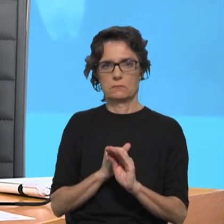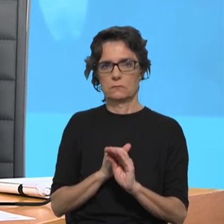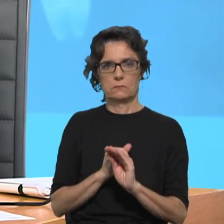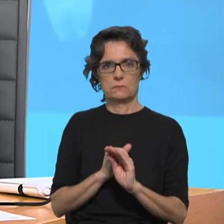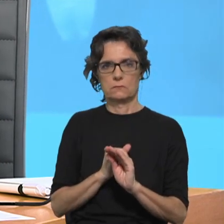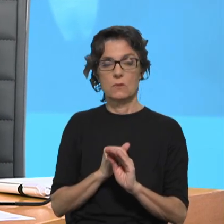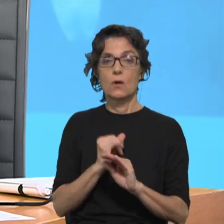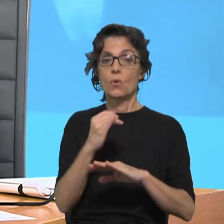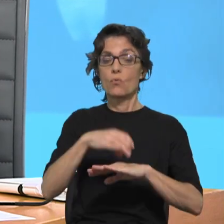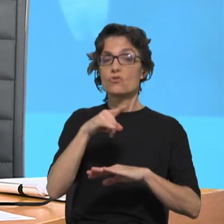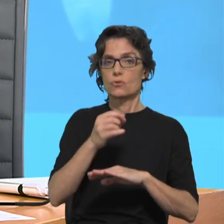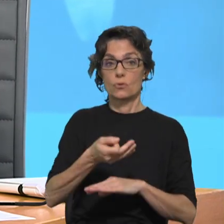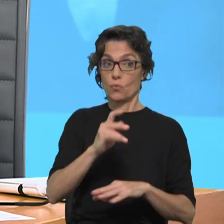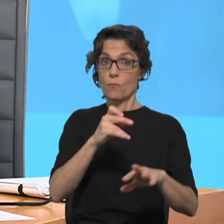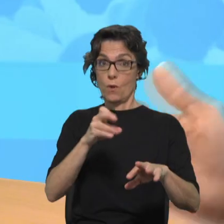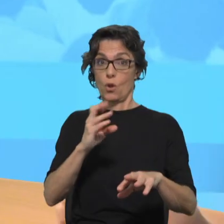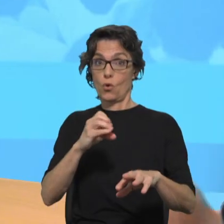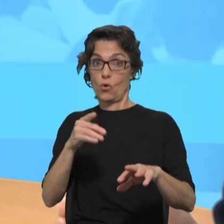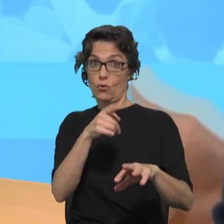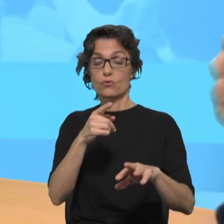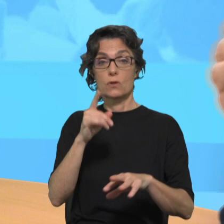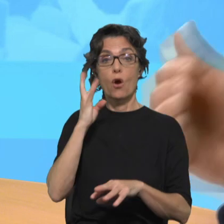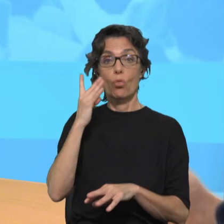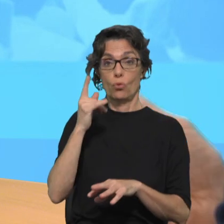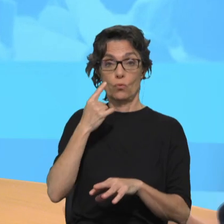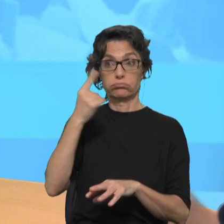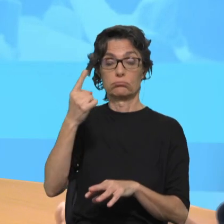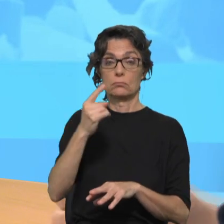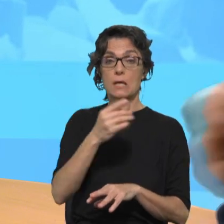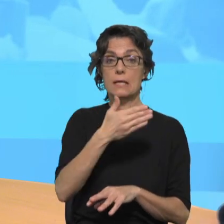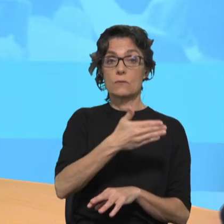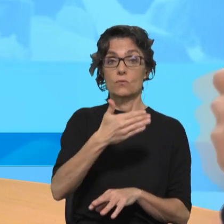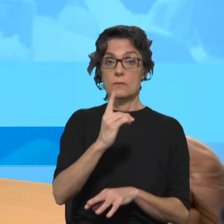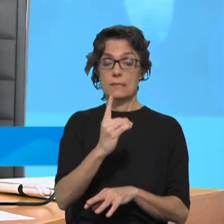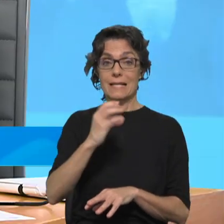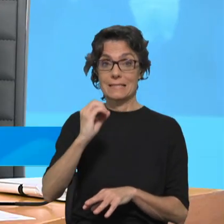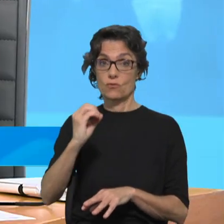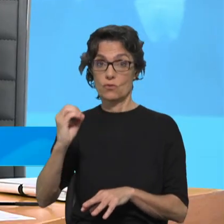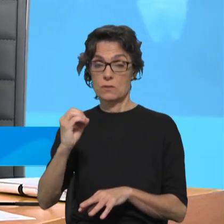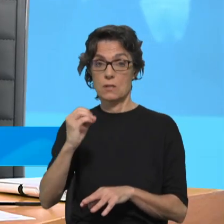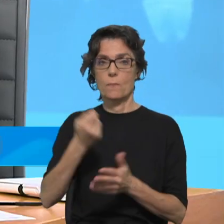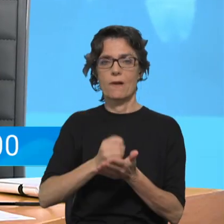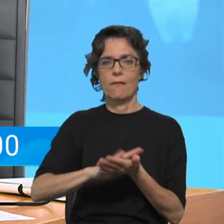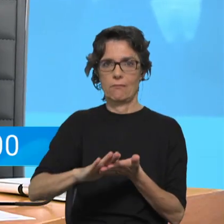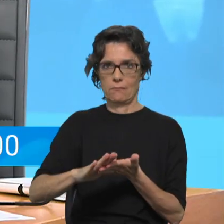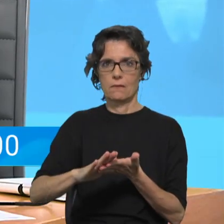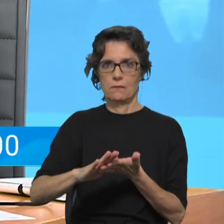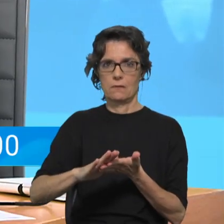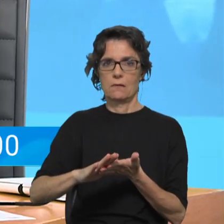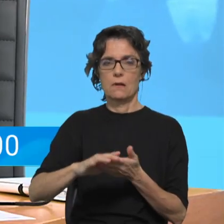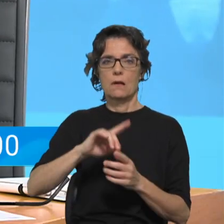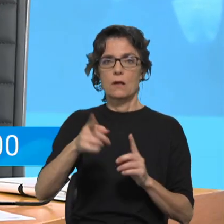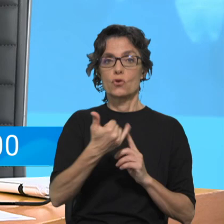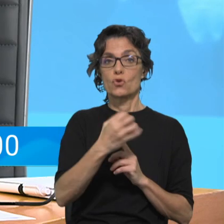e o Paulo Rocha lançou este número 116-000, que é um número gratuito, já em